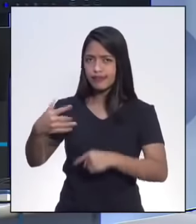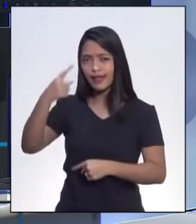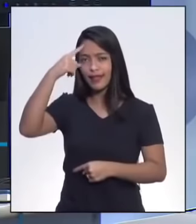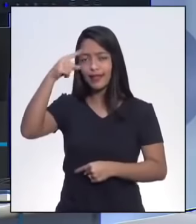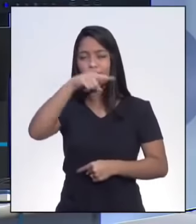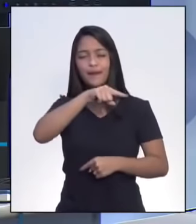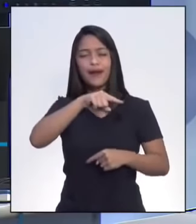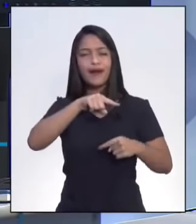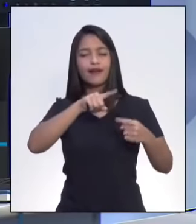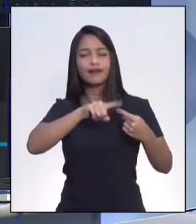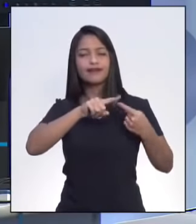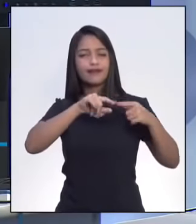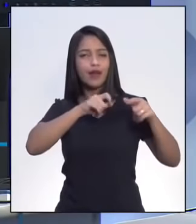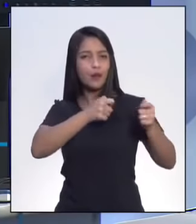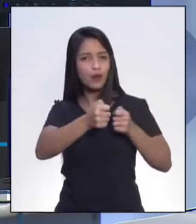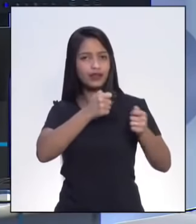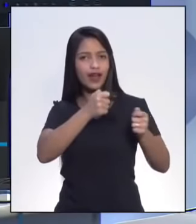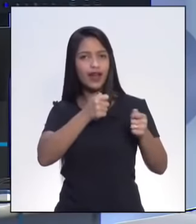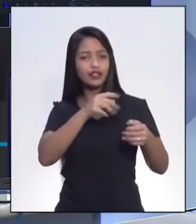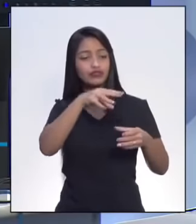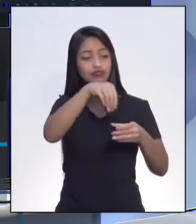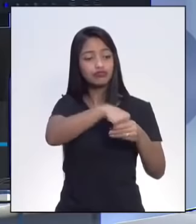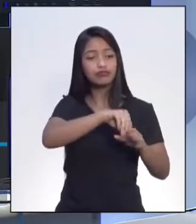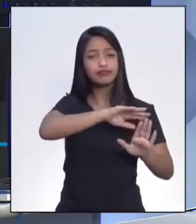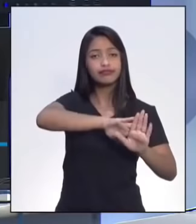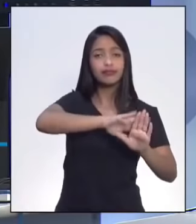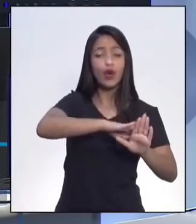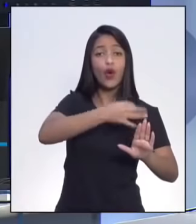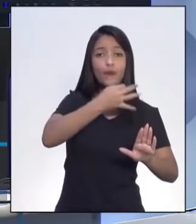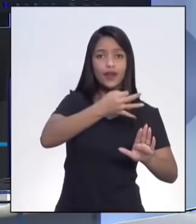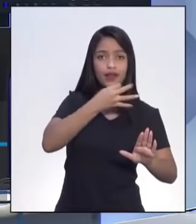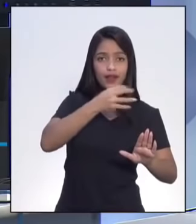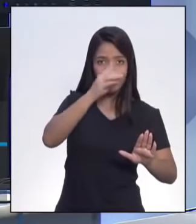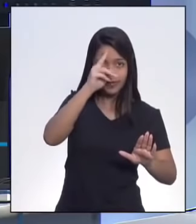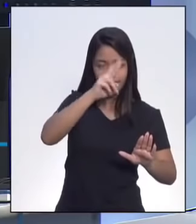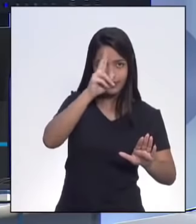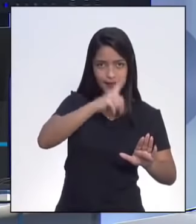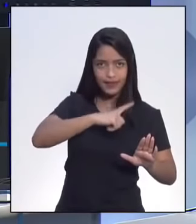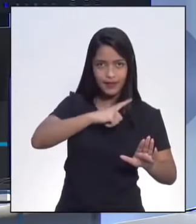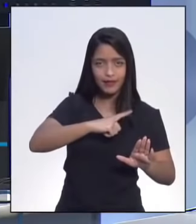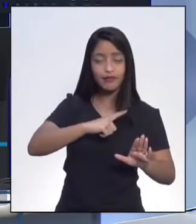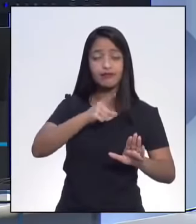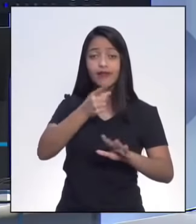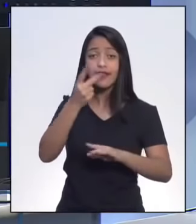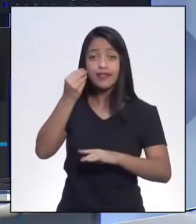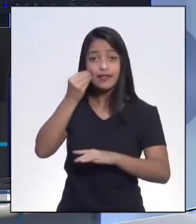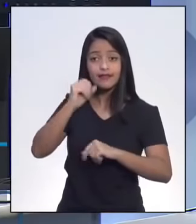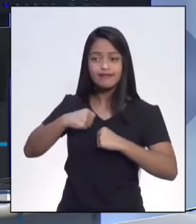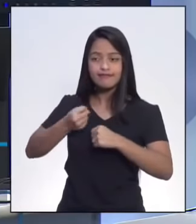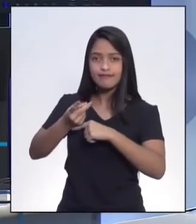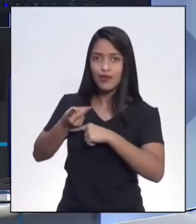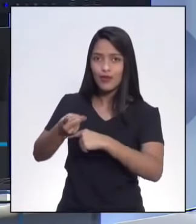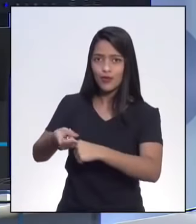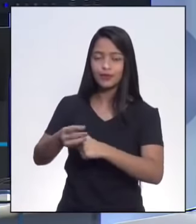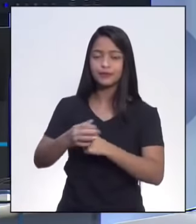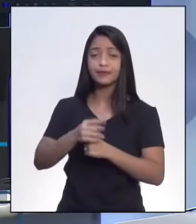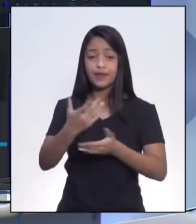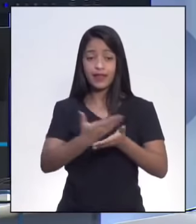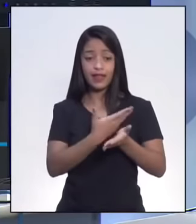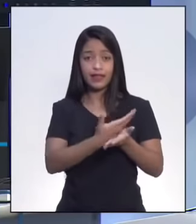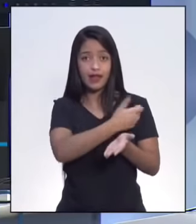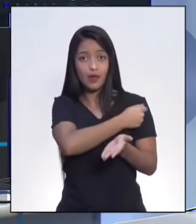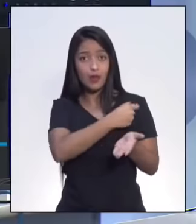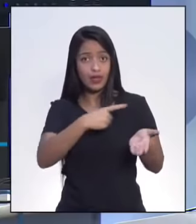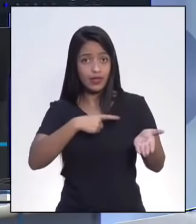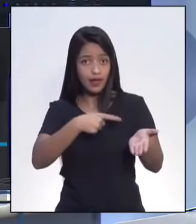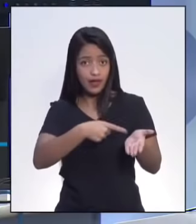como é essa opinião? Tenta coletar o máximo de informações que você puder. Se você tiver o caderno do aluno e esse material disponível, fica até mais